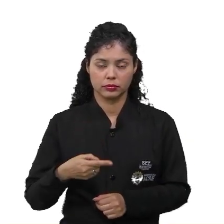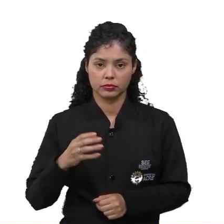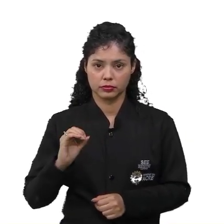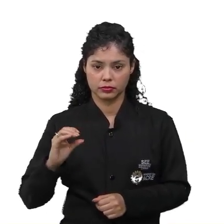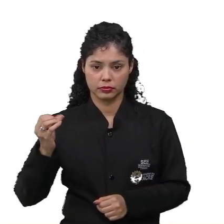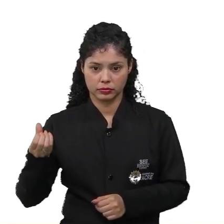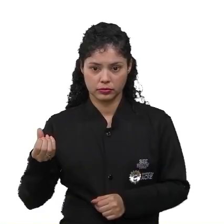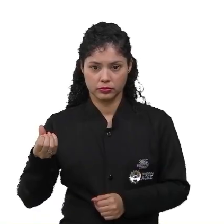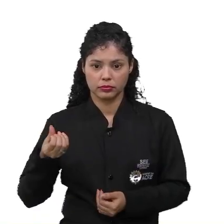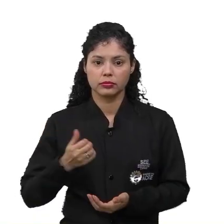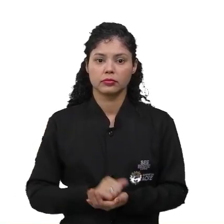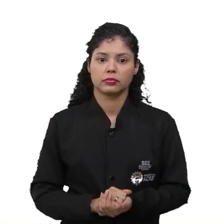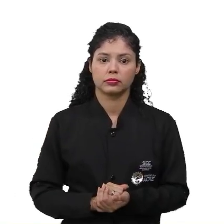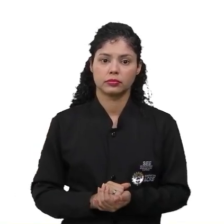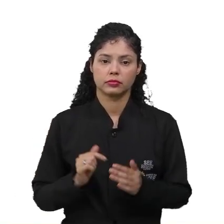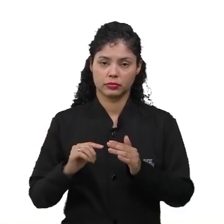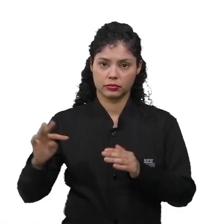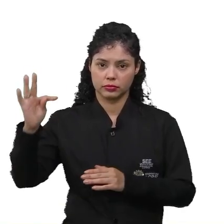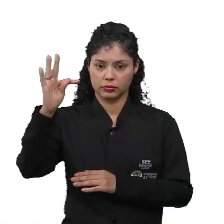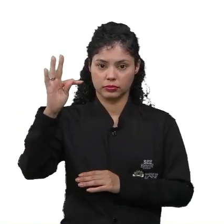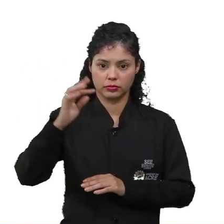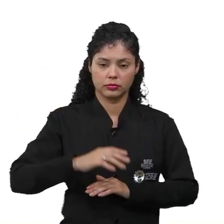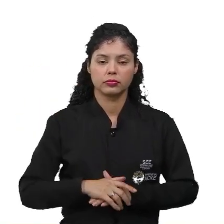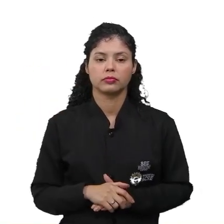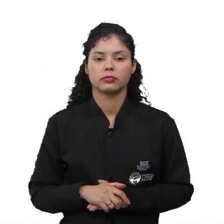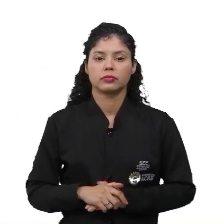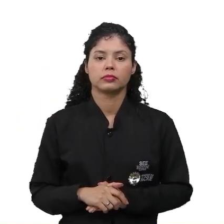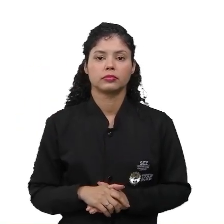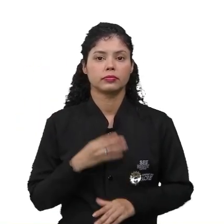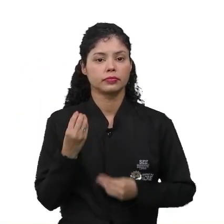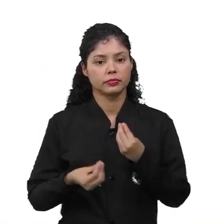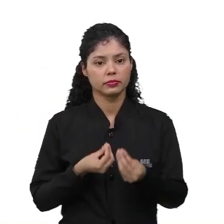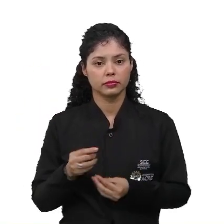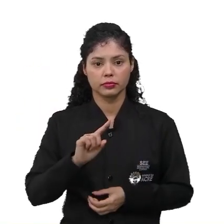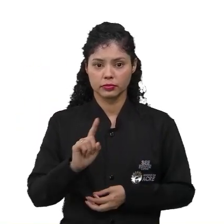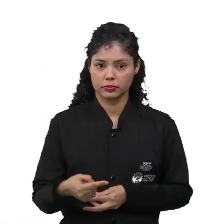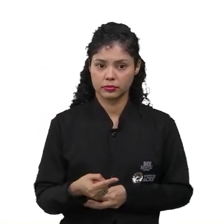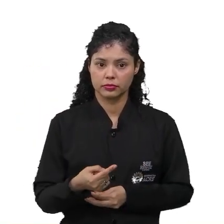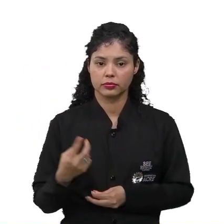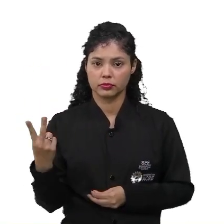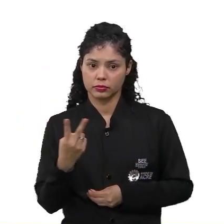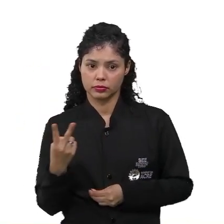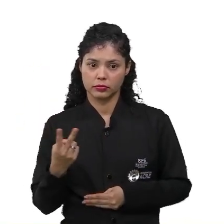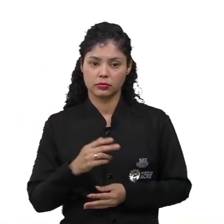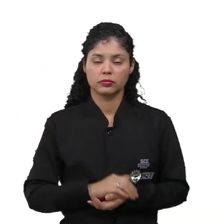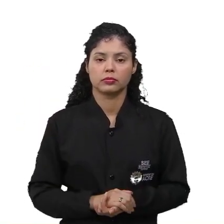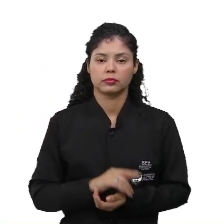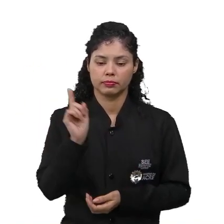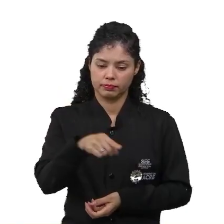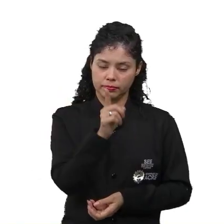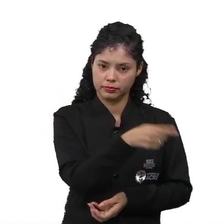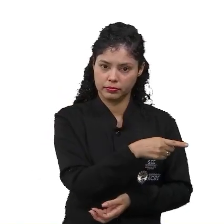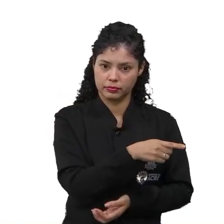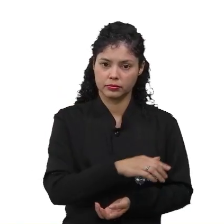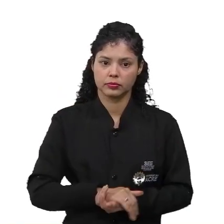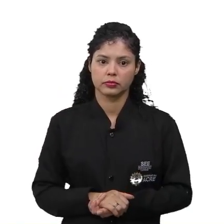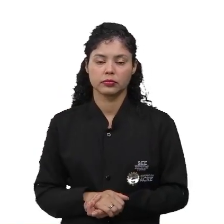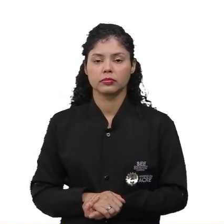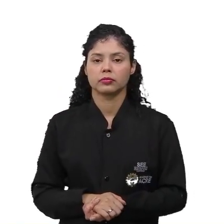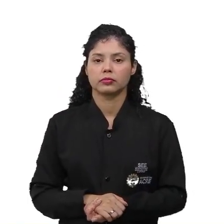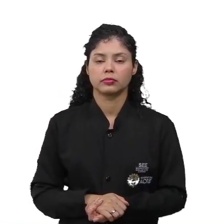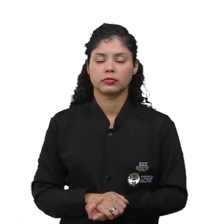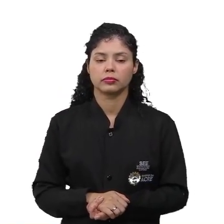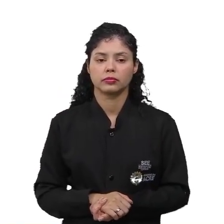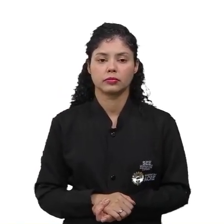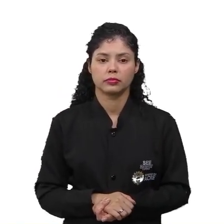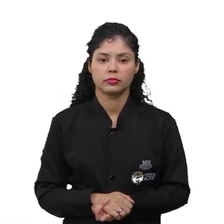0,06 elevado a t. Como tem 1.000 dos dois lados da igualdade, eu vou fazer essa divisão.